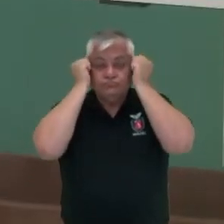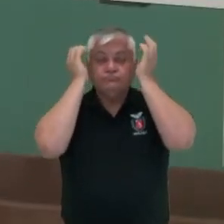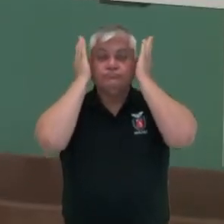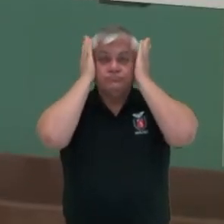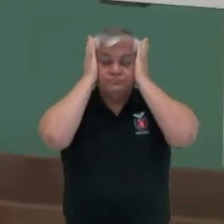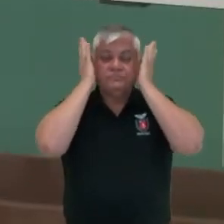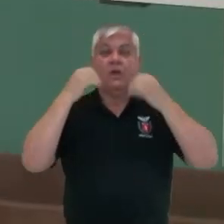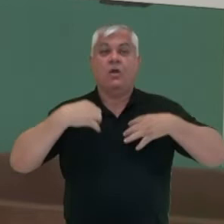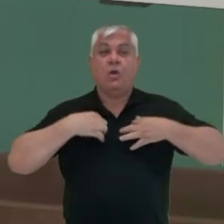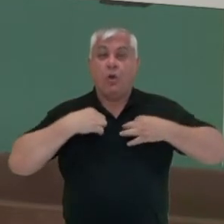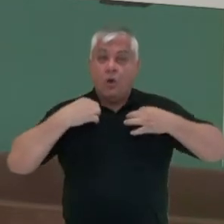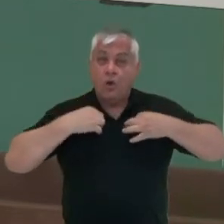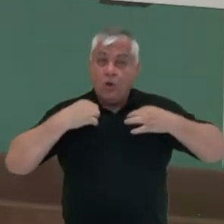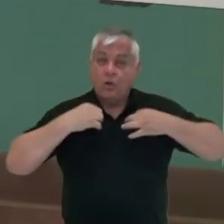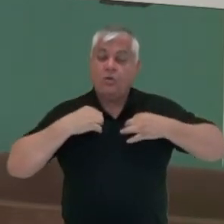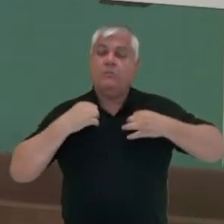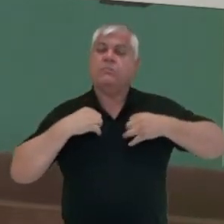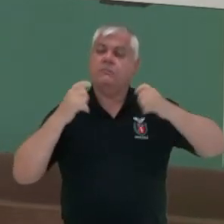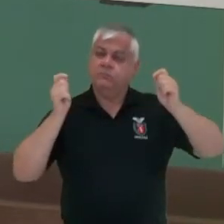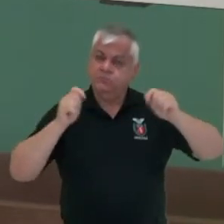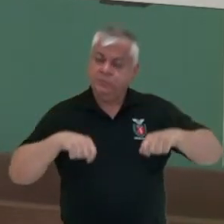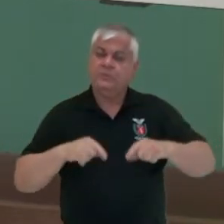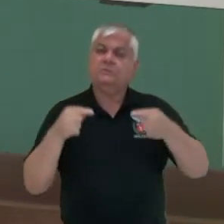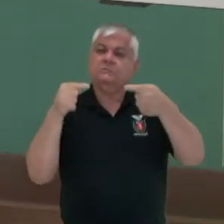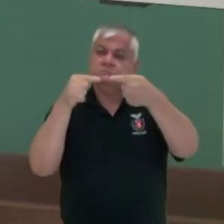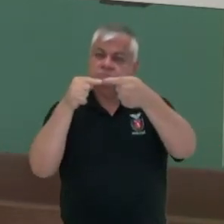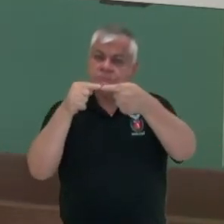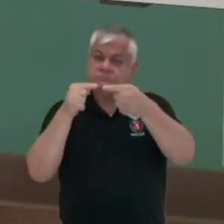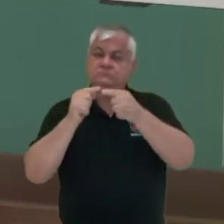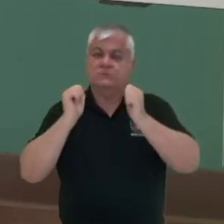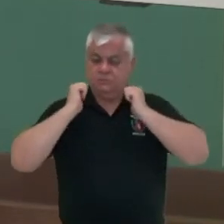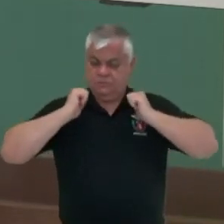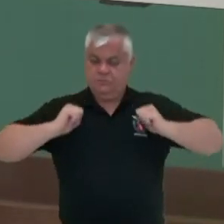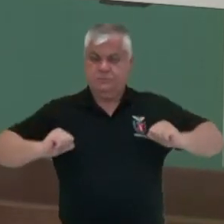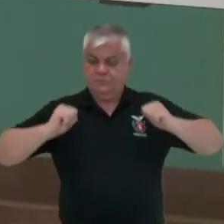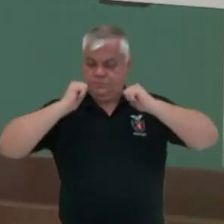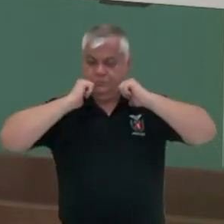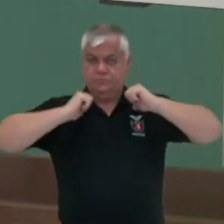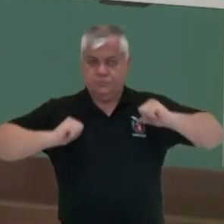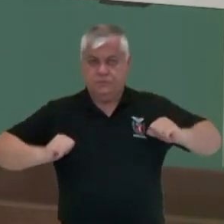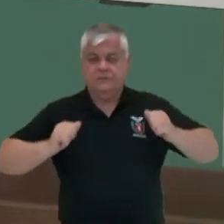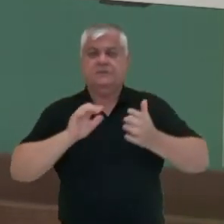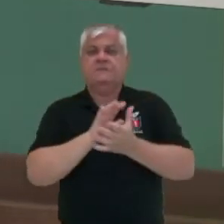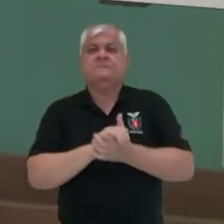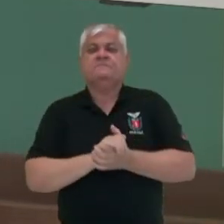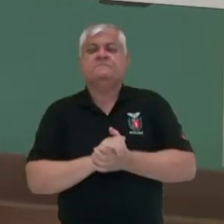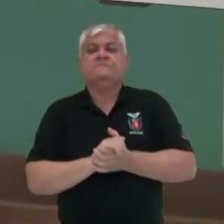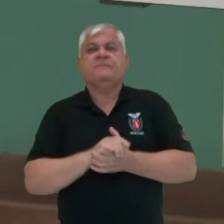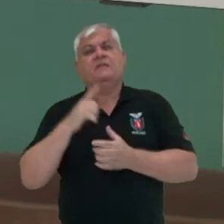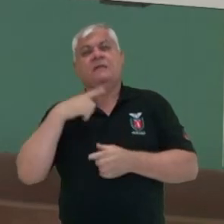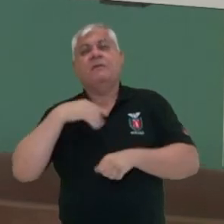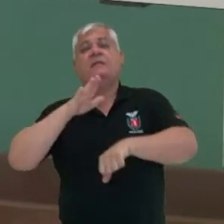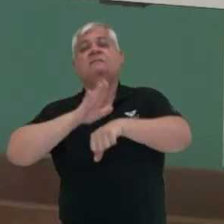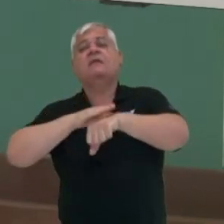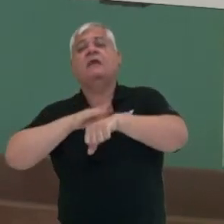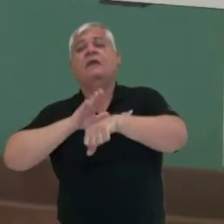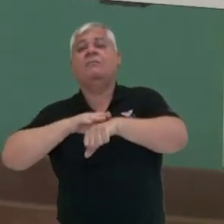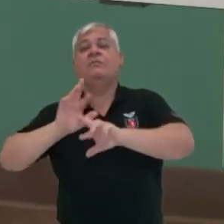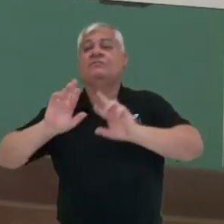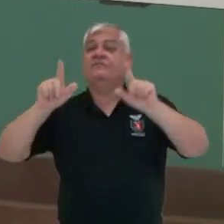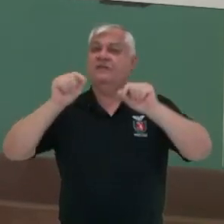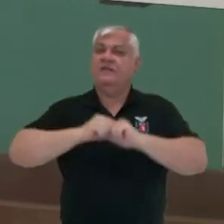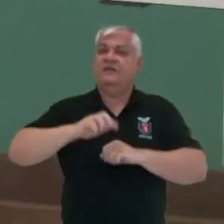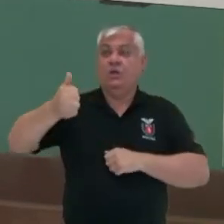a vestimenta, lembra que nós comentamos sobre aquela espécie de regata que eles utilizam, o tempo ali, você pode ter colocado